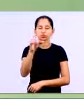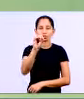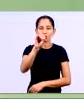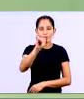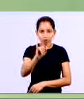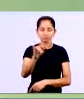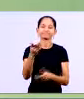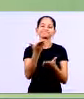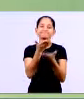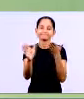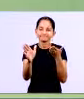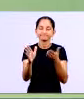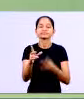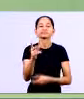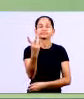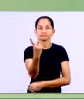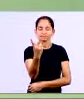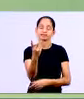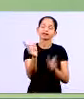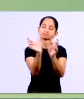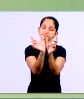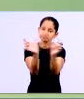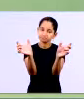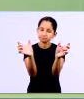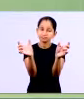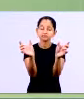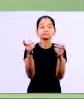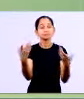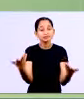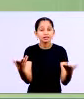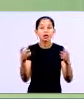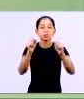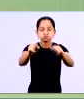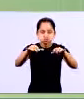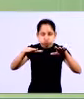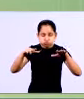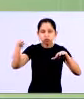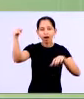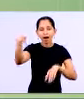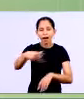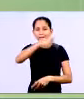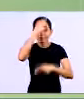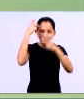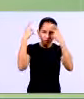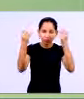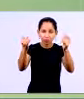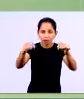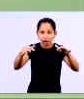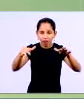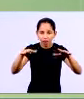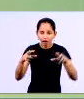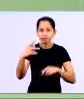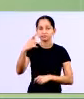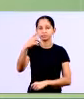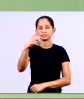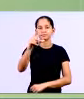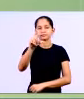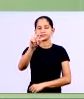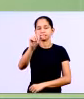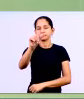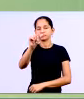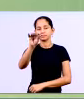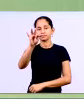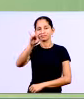acento. Segundo a nova regra ortográfica, plateia não tem mais acento. Agora todos ficam em pé,